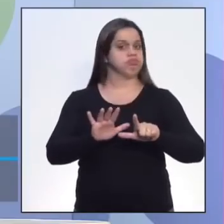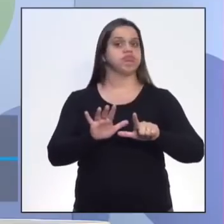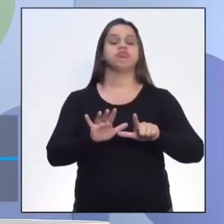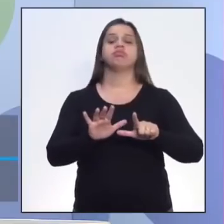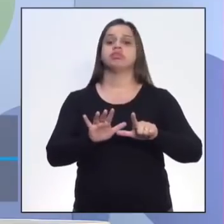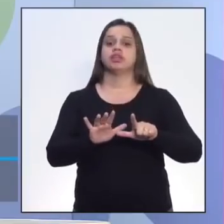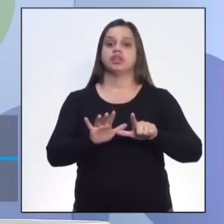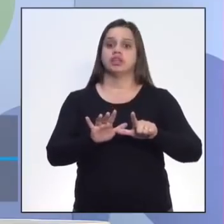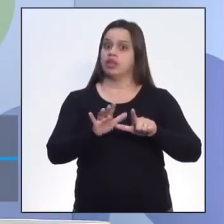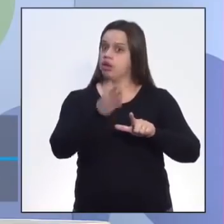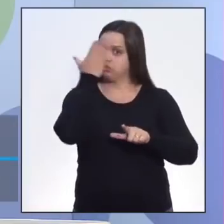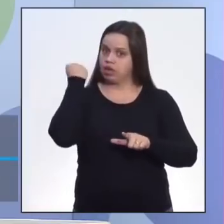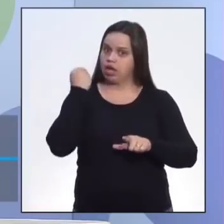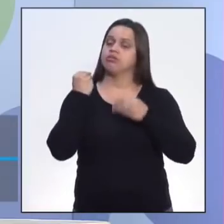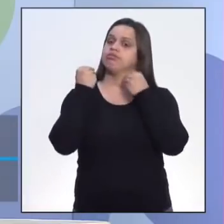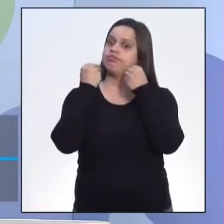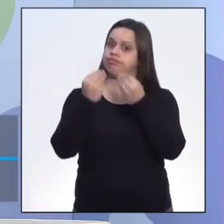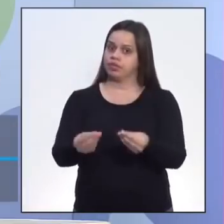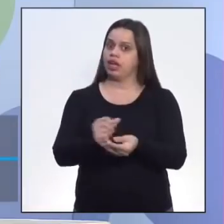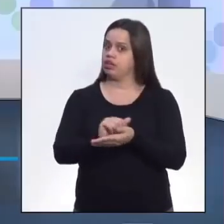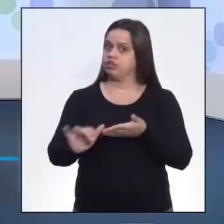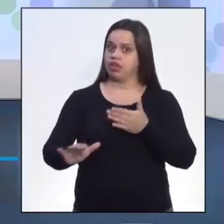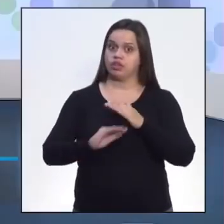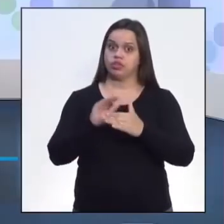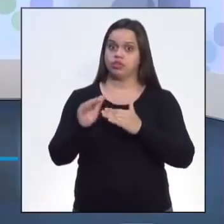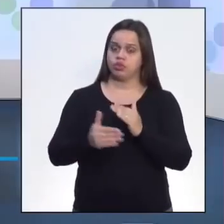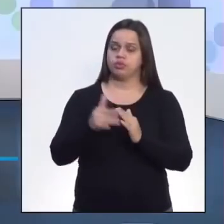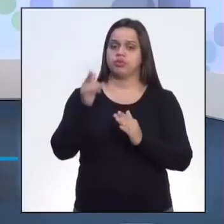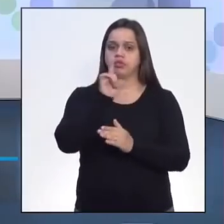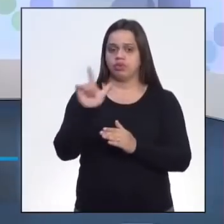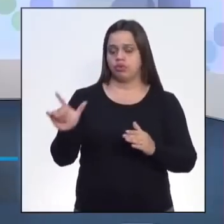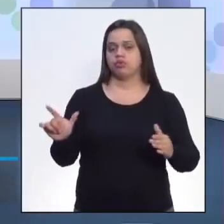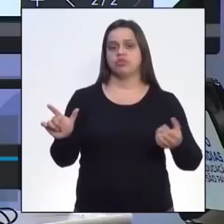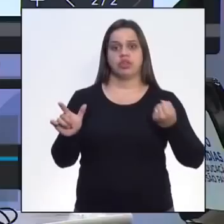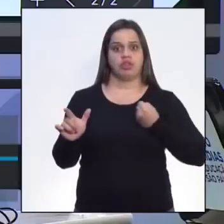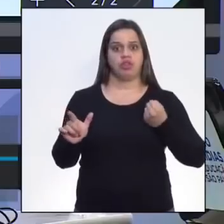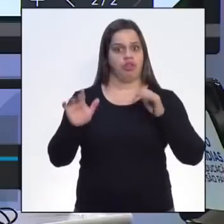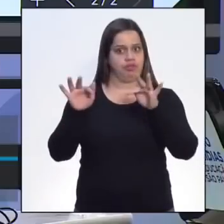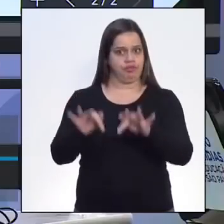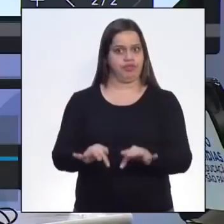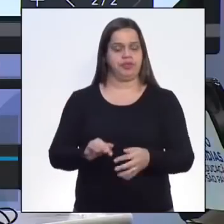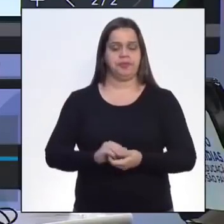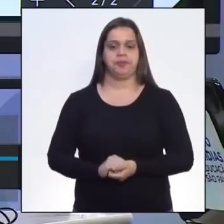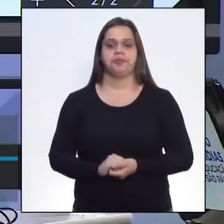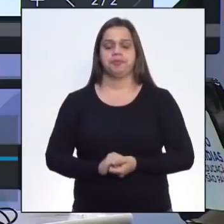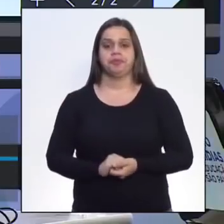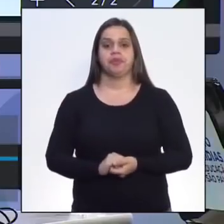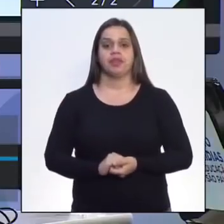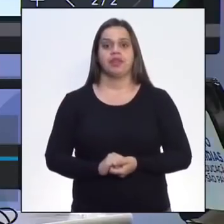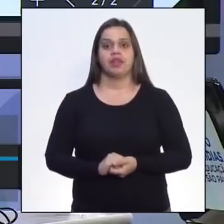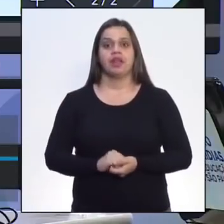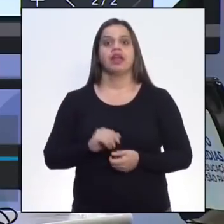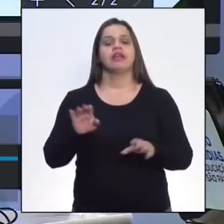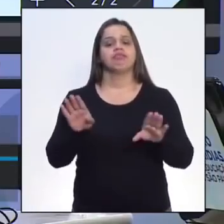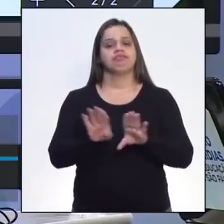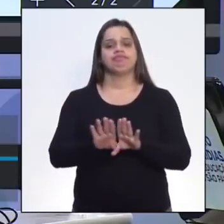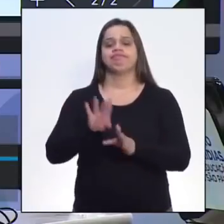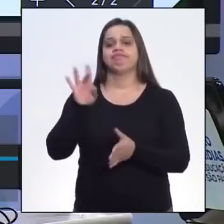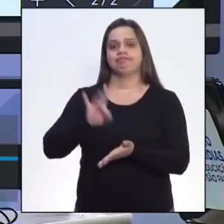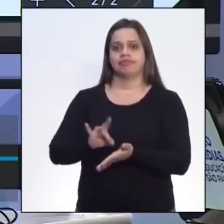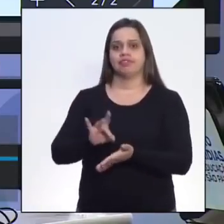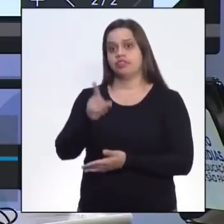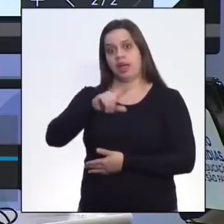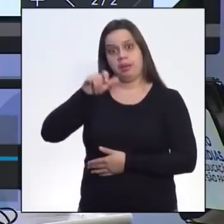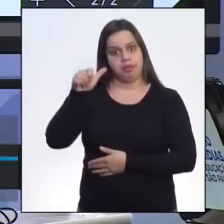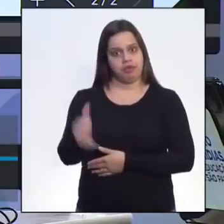de entregar as suas atividades. É muito importante, né, Ale? Exatamente, gente. Aproveitem, coloquem tudo em